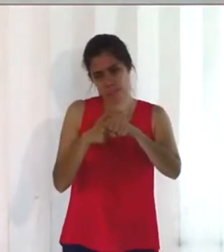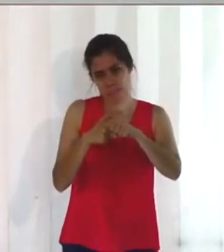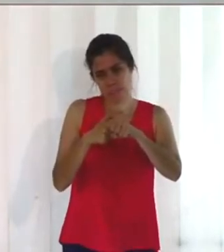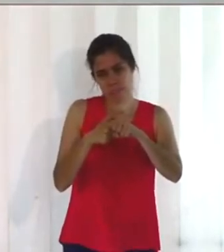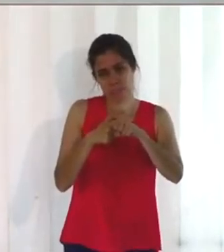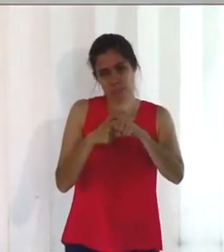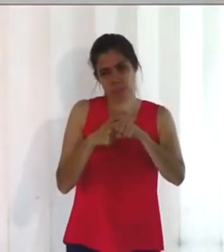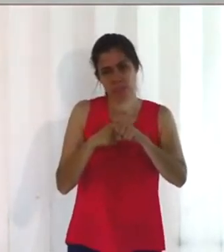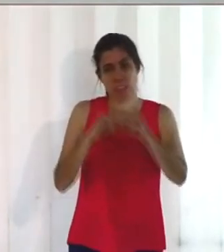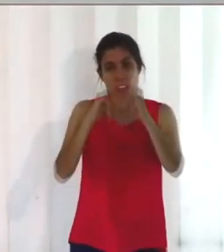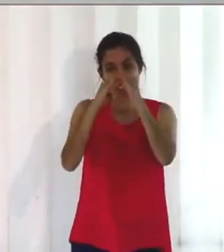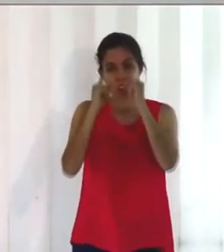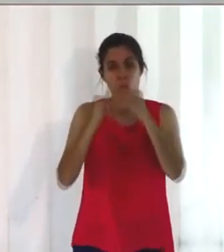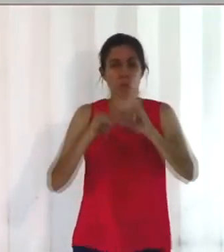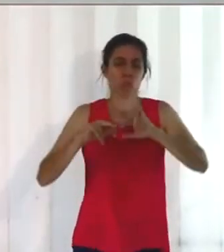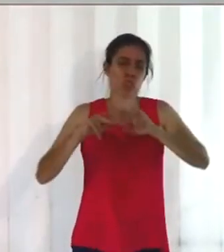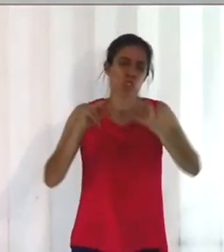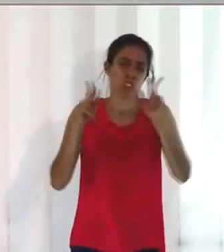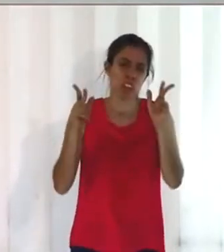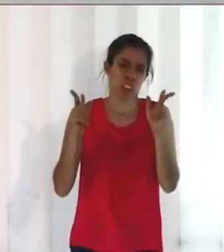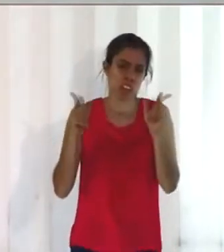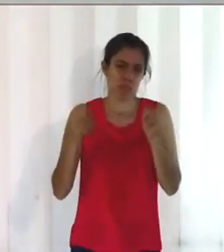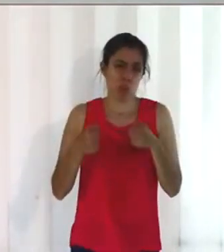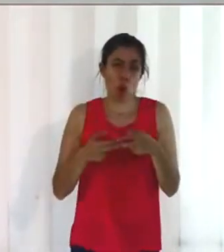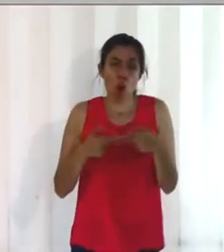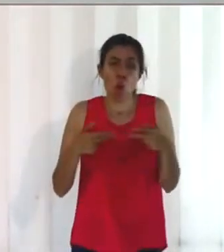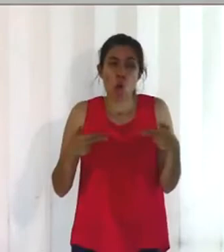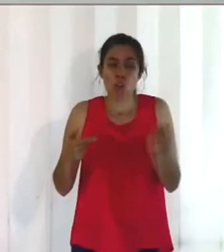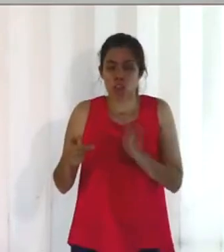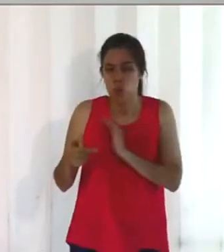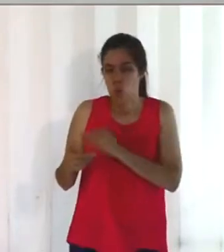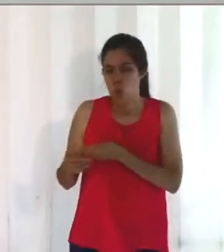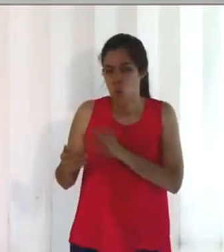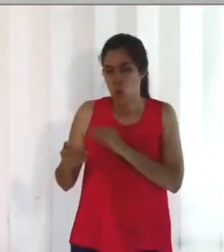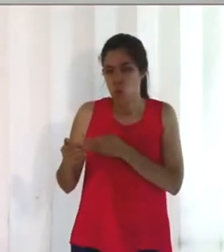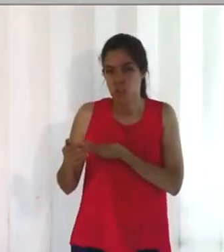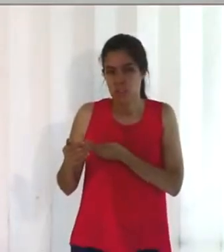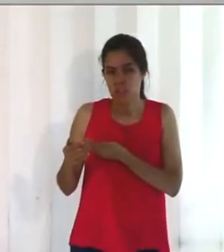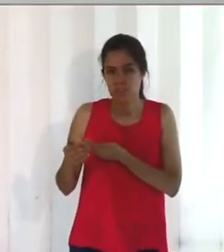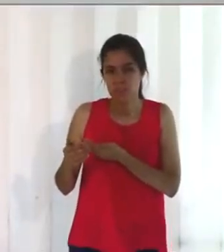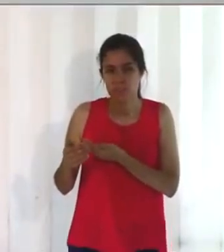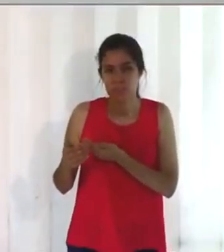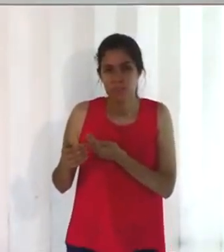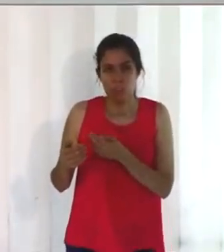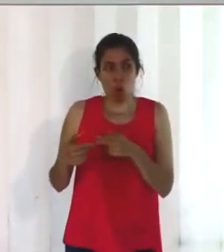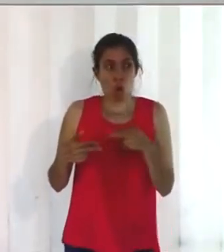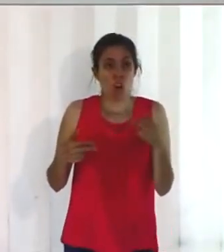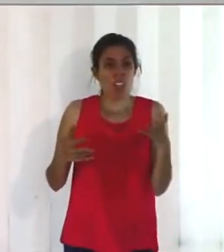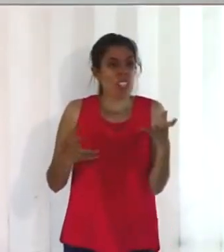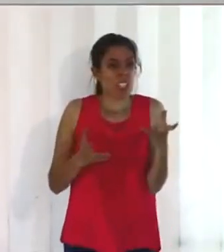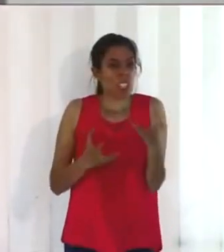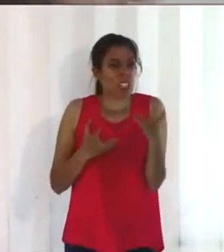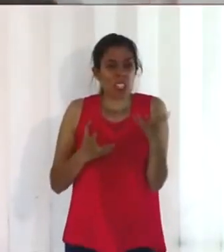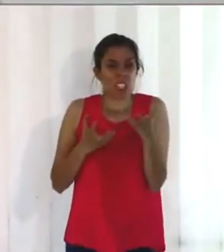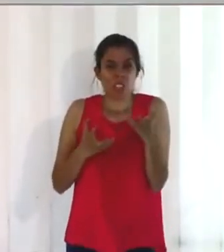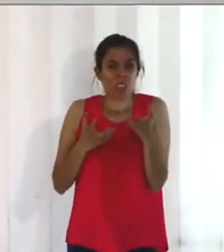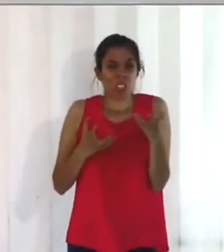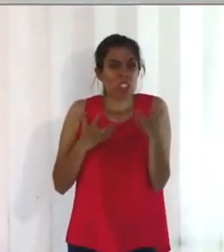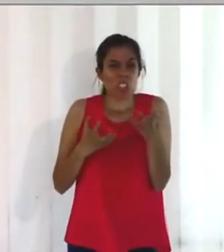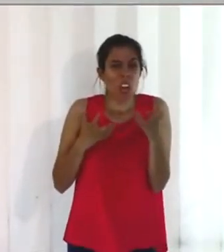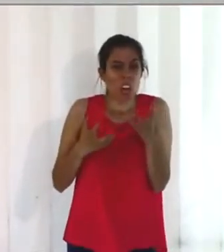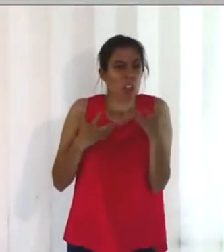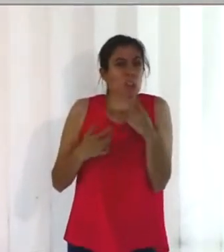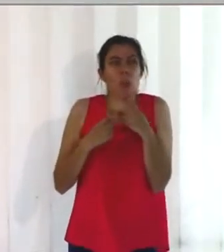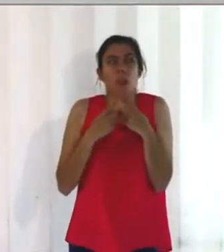imagens, são outras coisas, irmãos. São aquelas coisas que tomam o nosso pensamento, que nos impulsionam a fazer